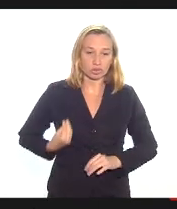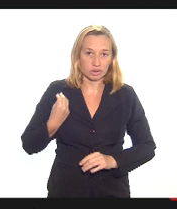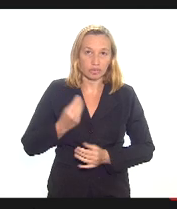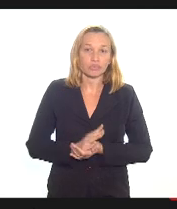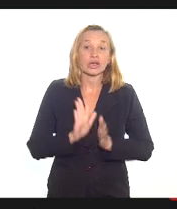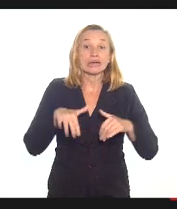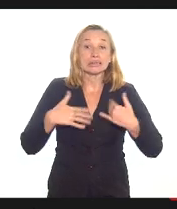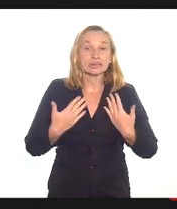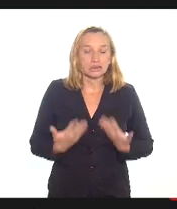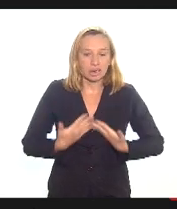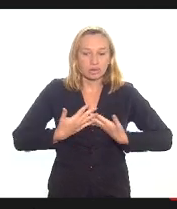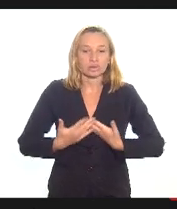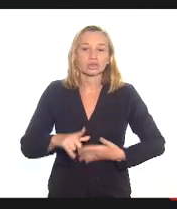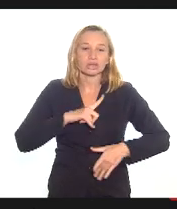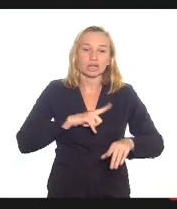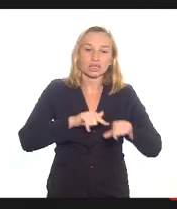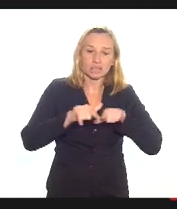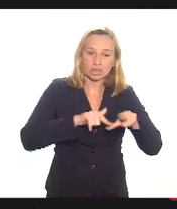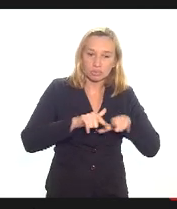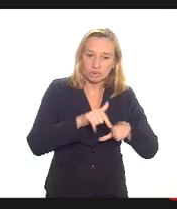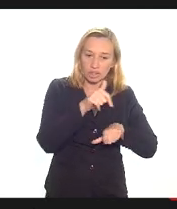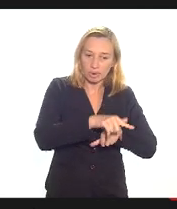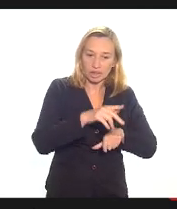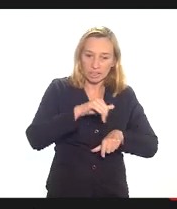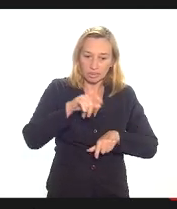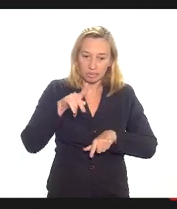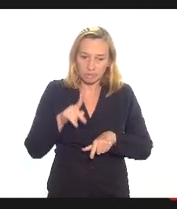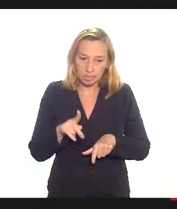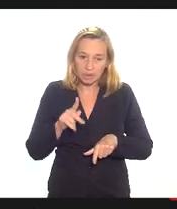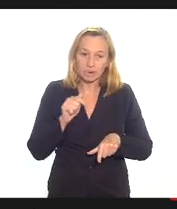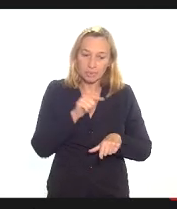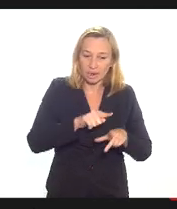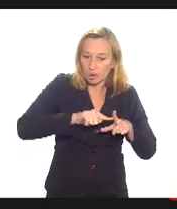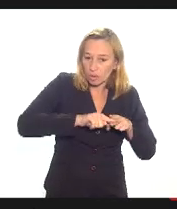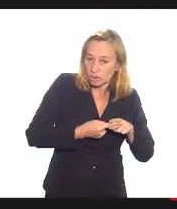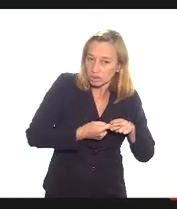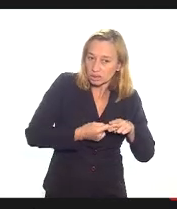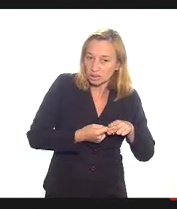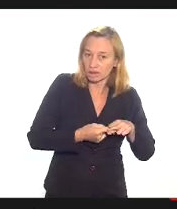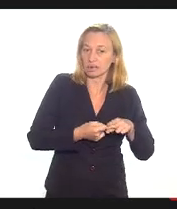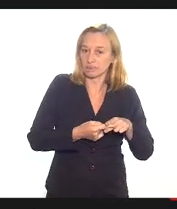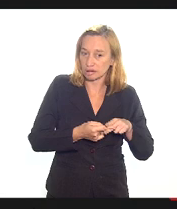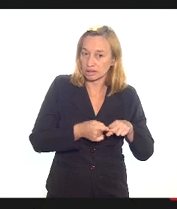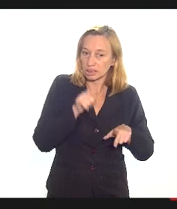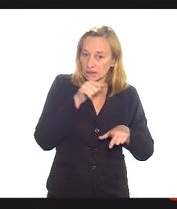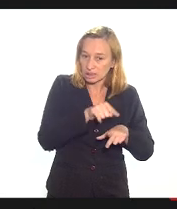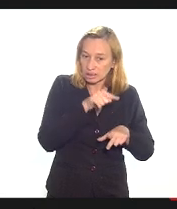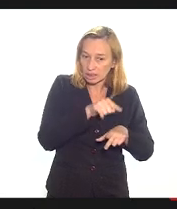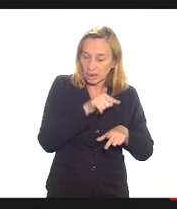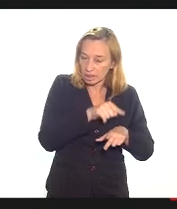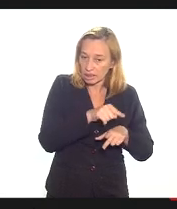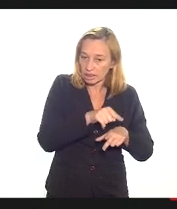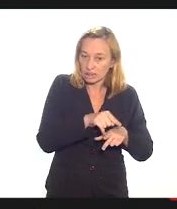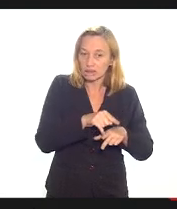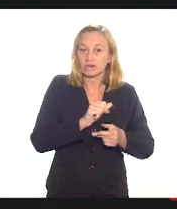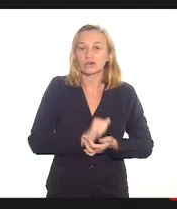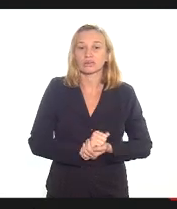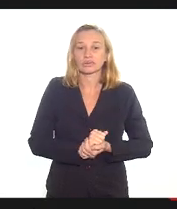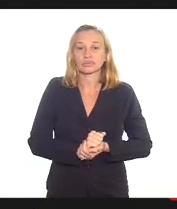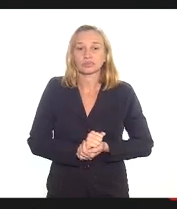Então, tem aí um trabalho para a ANP para ela regulamentar, explicitar isso, para que isso se